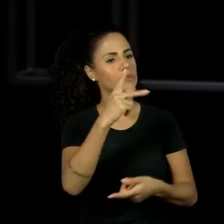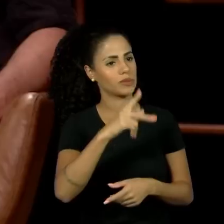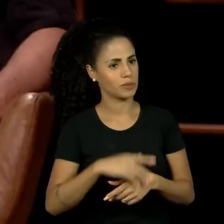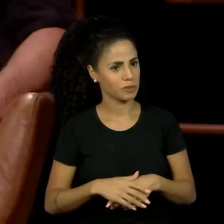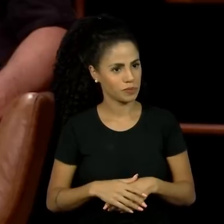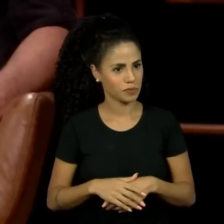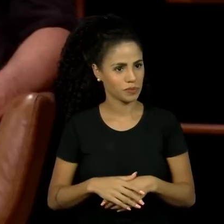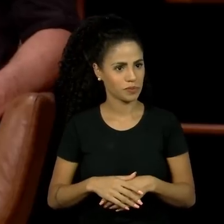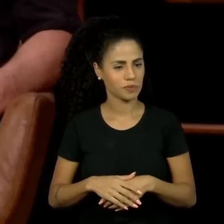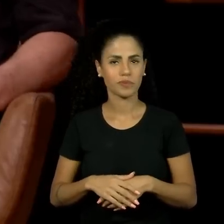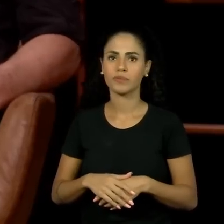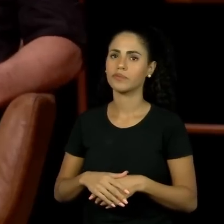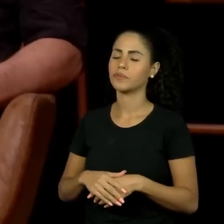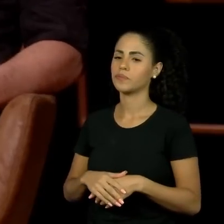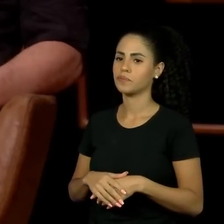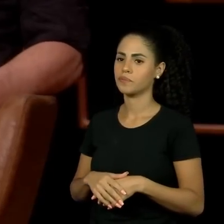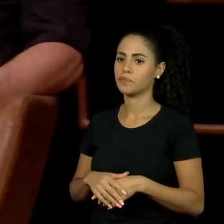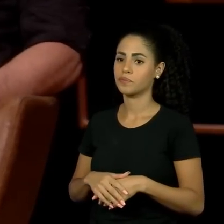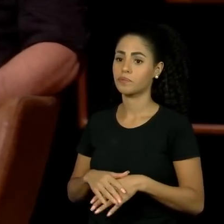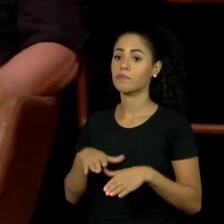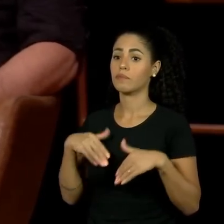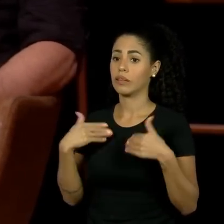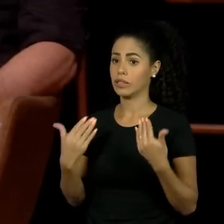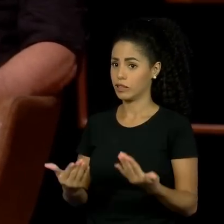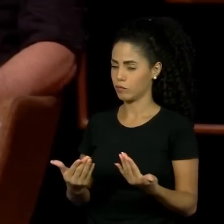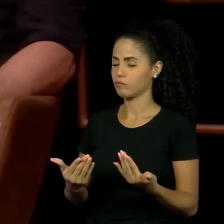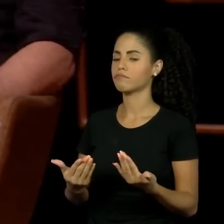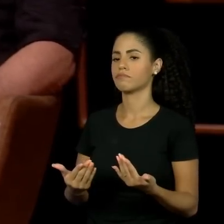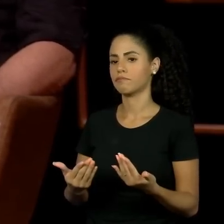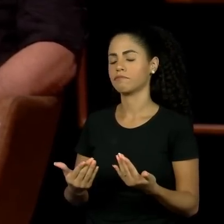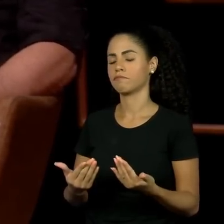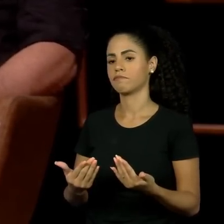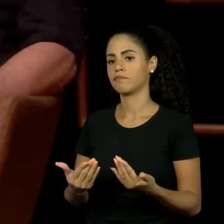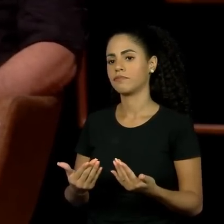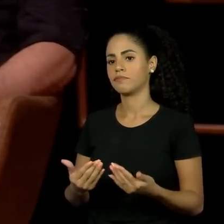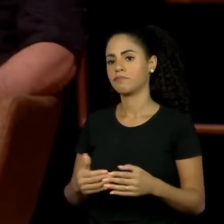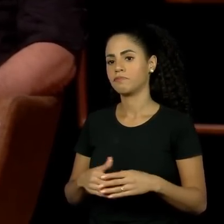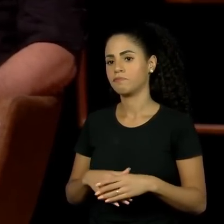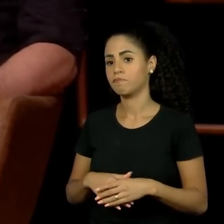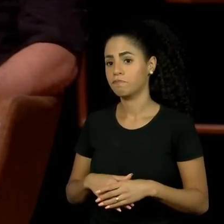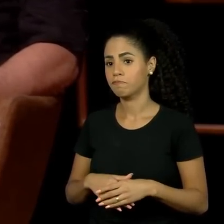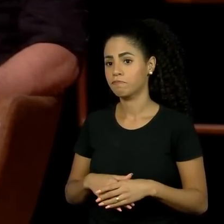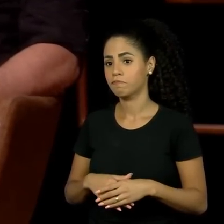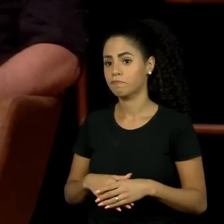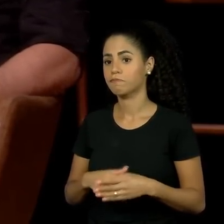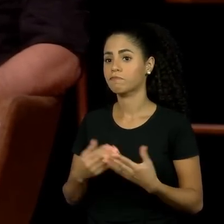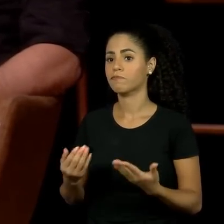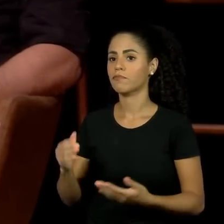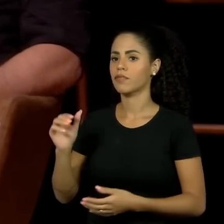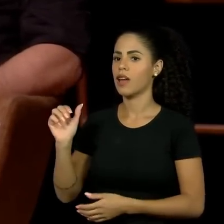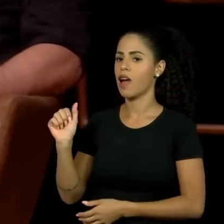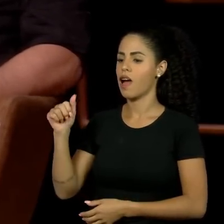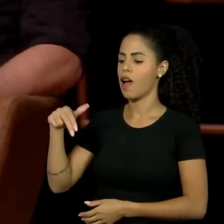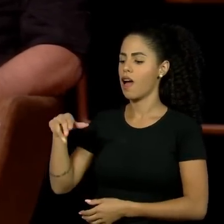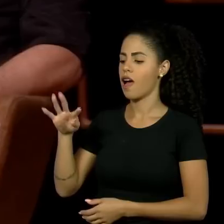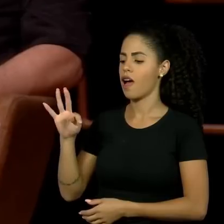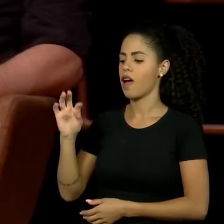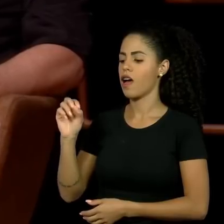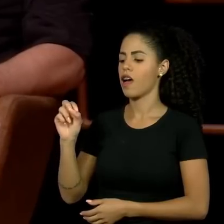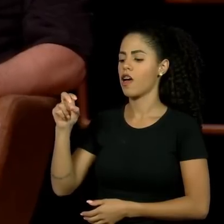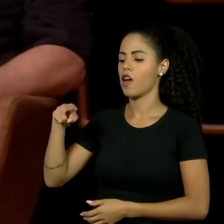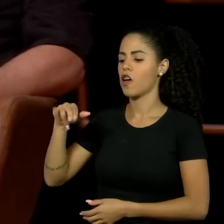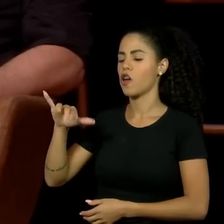com o Gerald. Então, O Antônio Fagundes estava montando uma